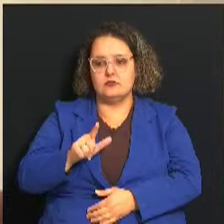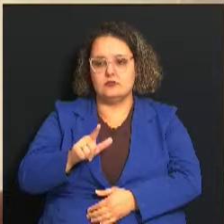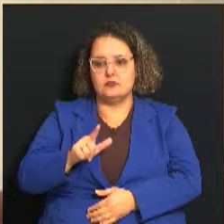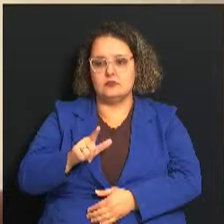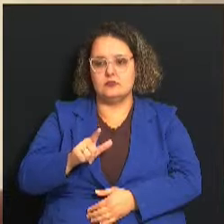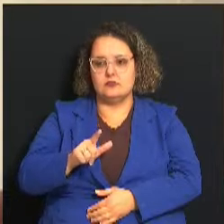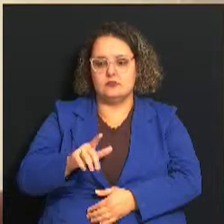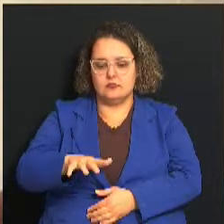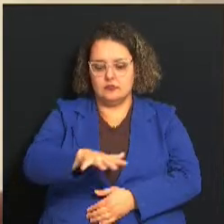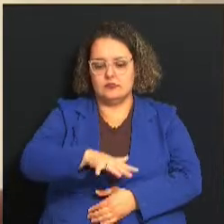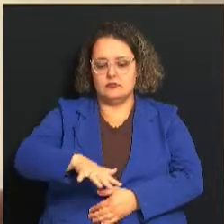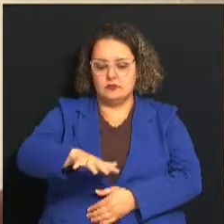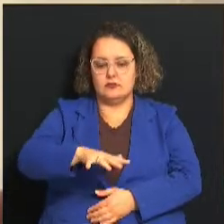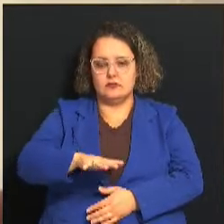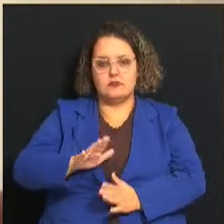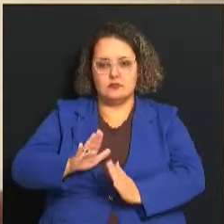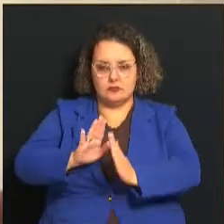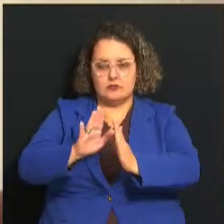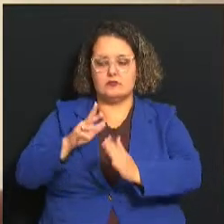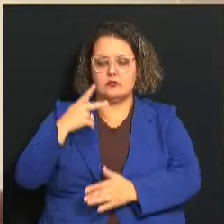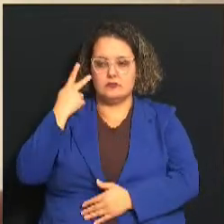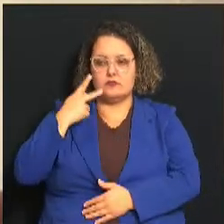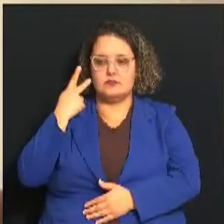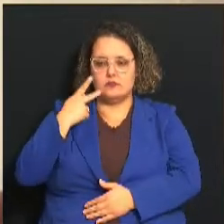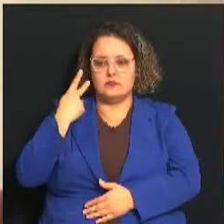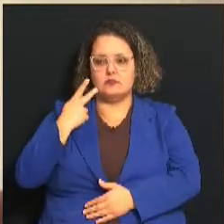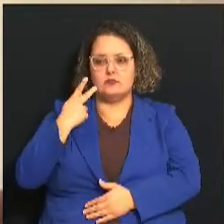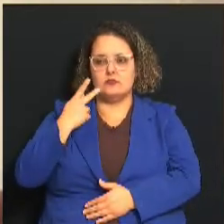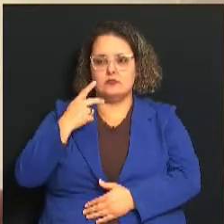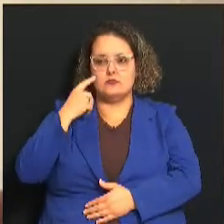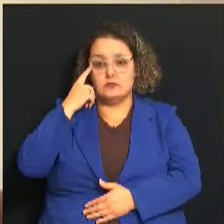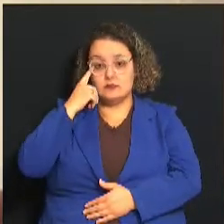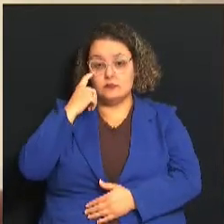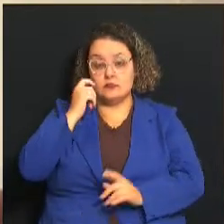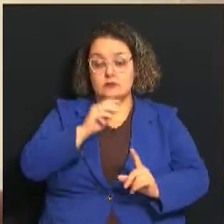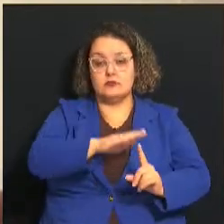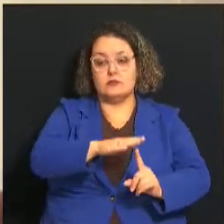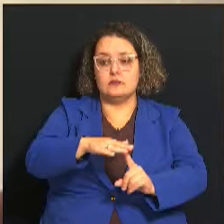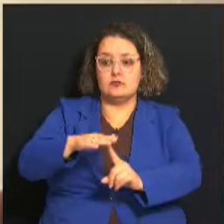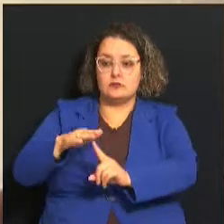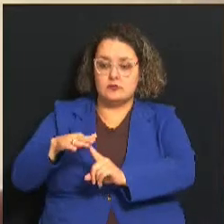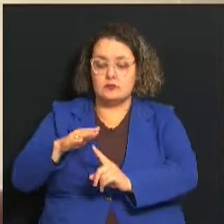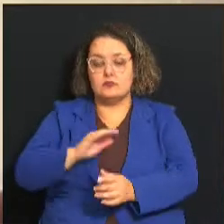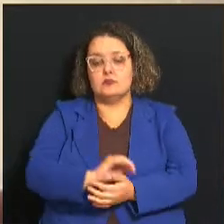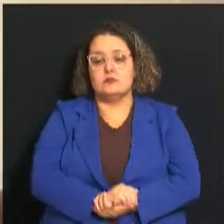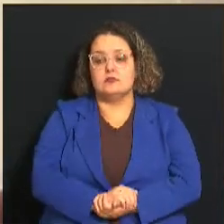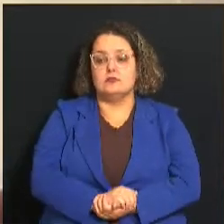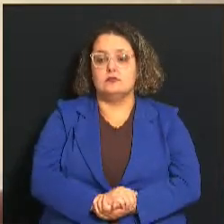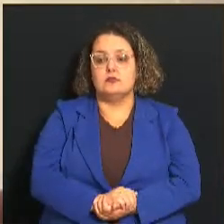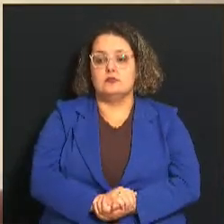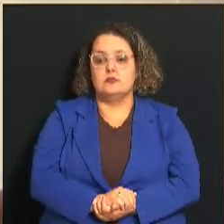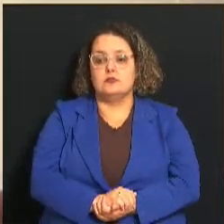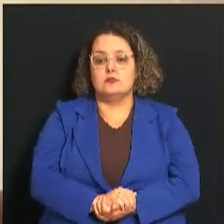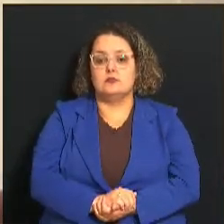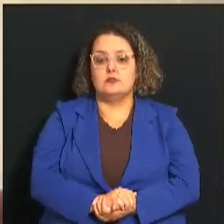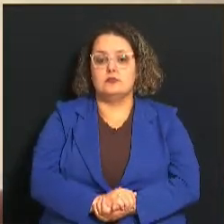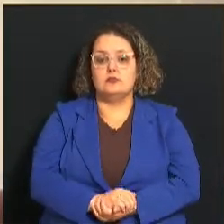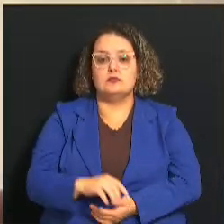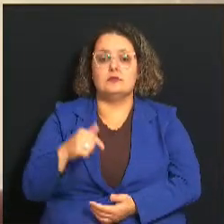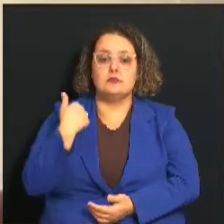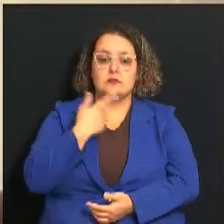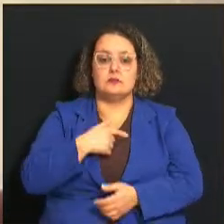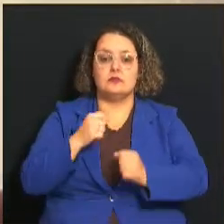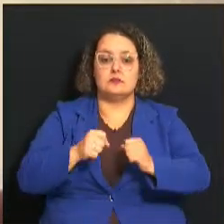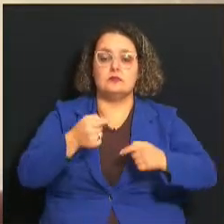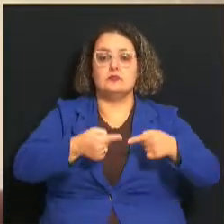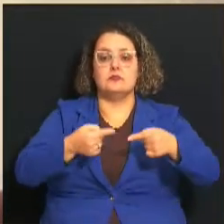particular, essa frente parlamentar ambientalista, né? E que nós possamos debater o tema